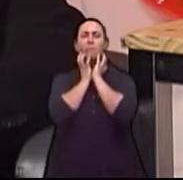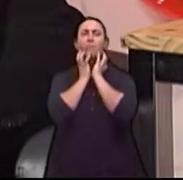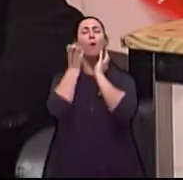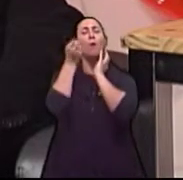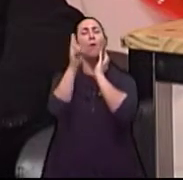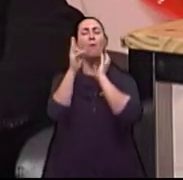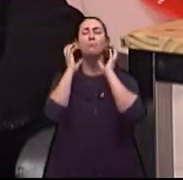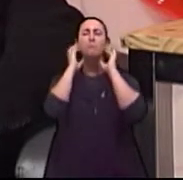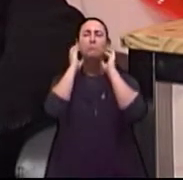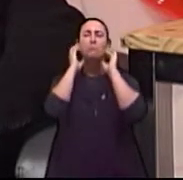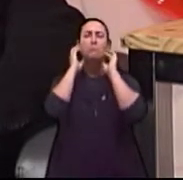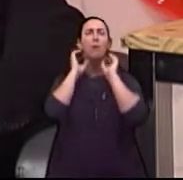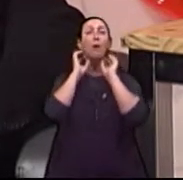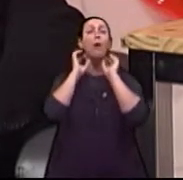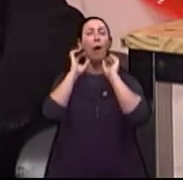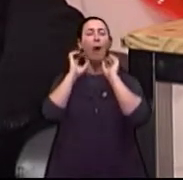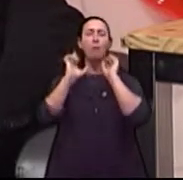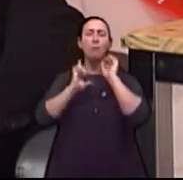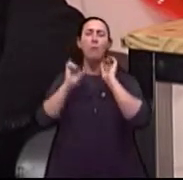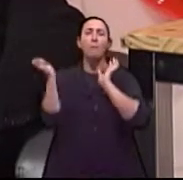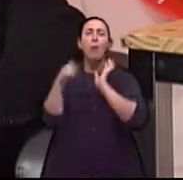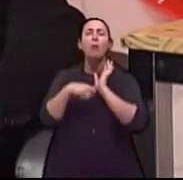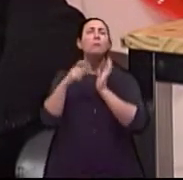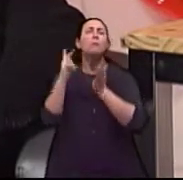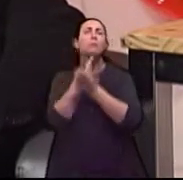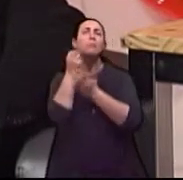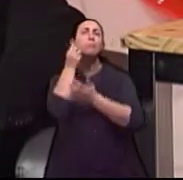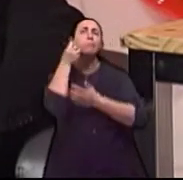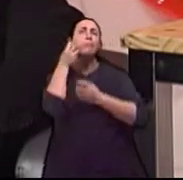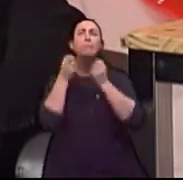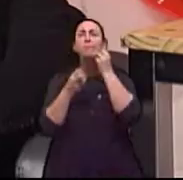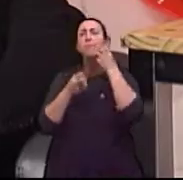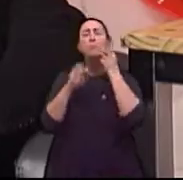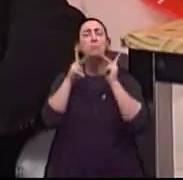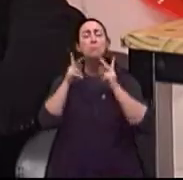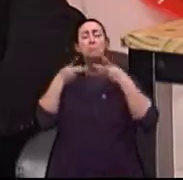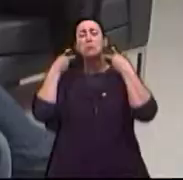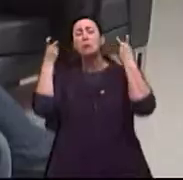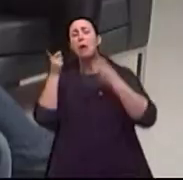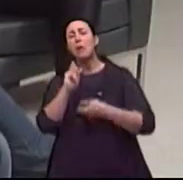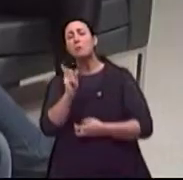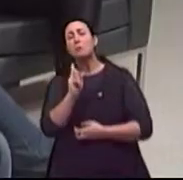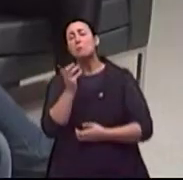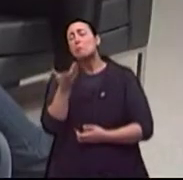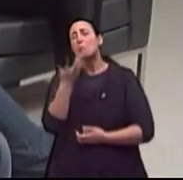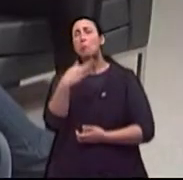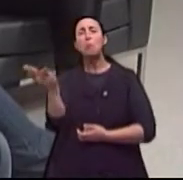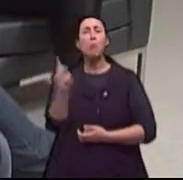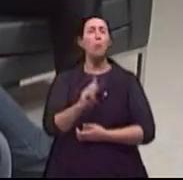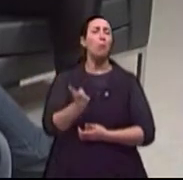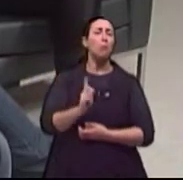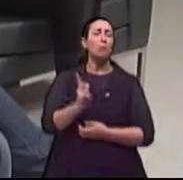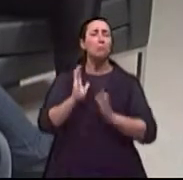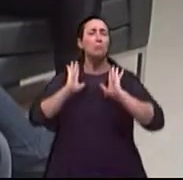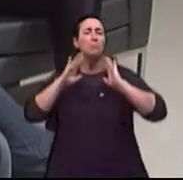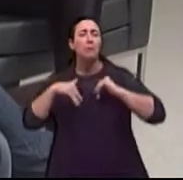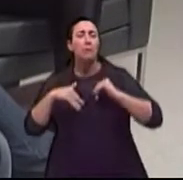são pequenas lesões e muitas vezes passam desapercebidos porque via de regra não dói